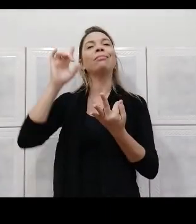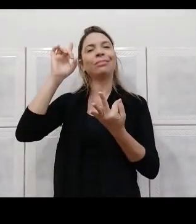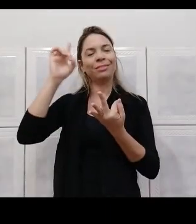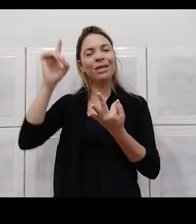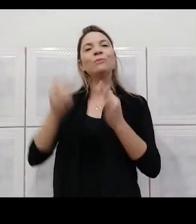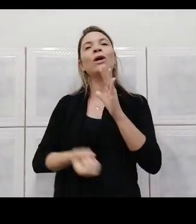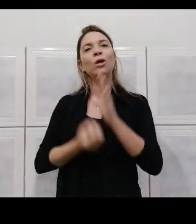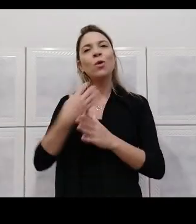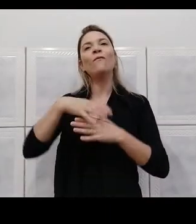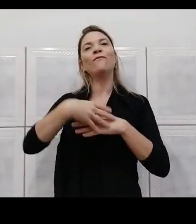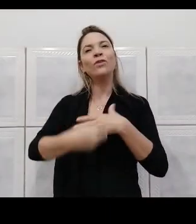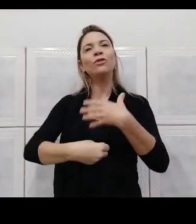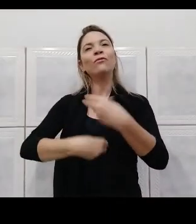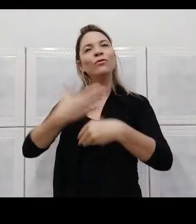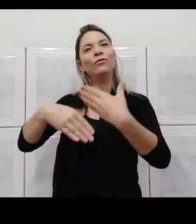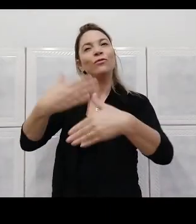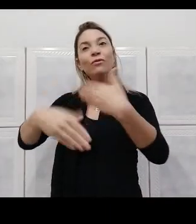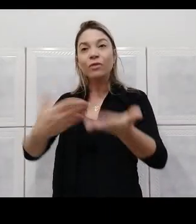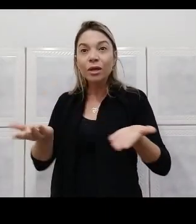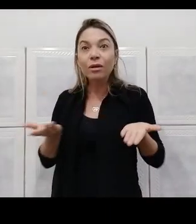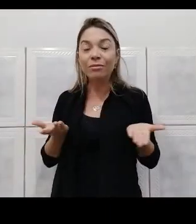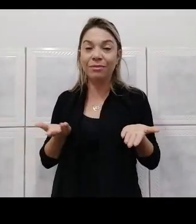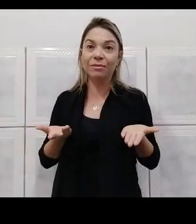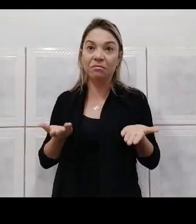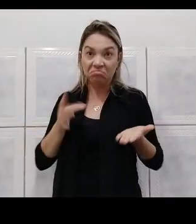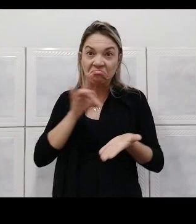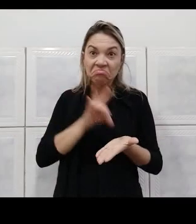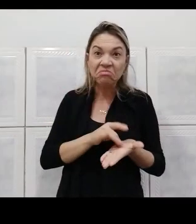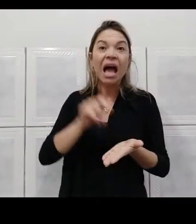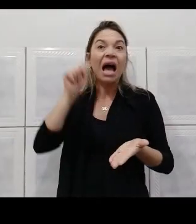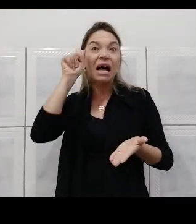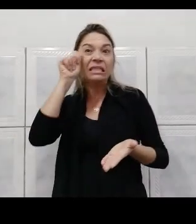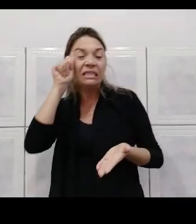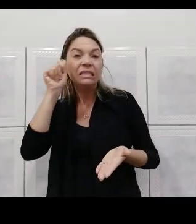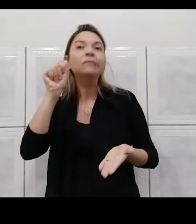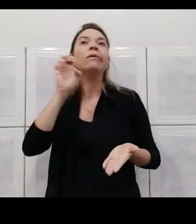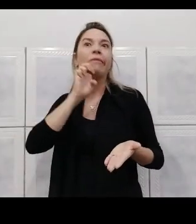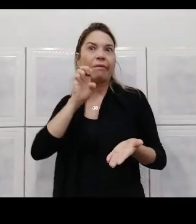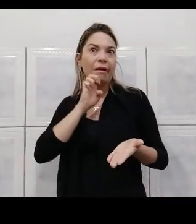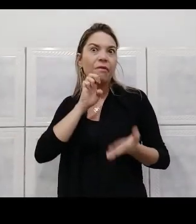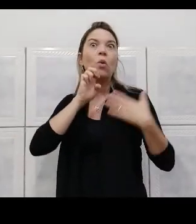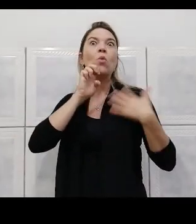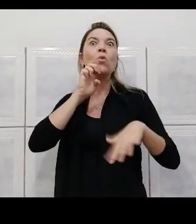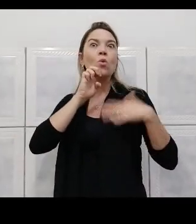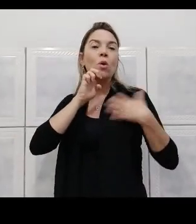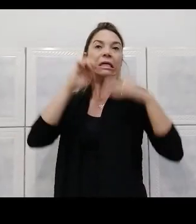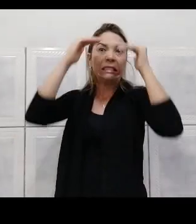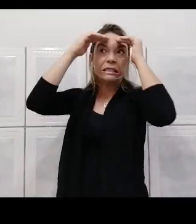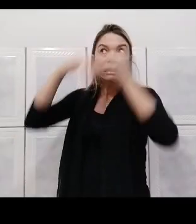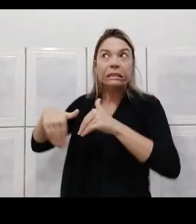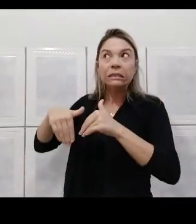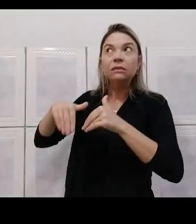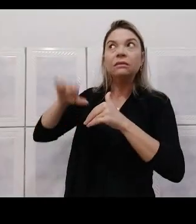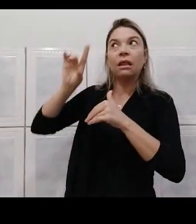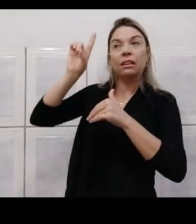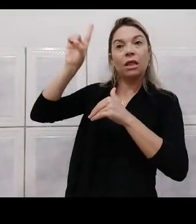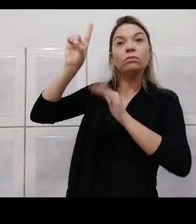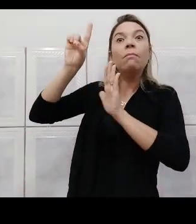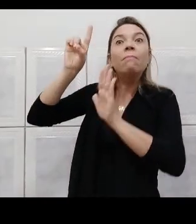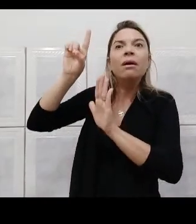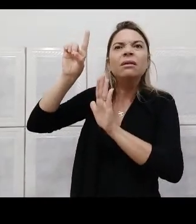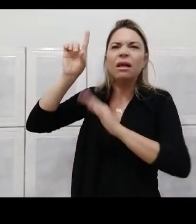e Eva tiveram suas dificuldades, desobedeceram ao Senhor. Mas a palavra de Deus mostra um Deus que não se